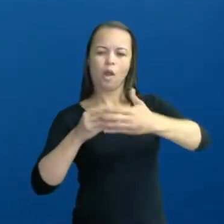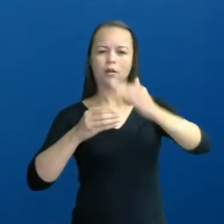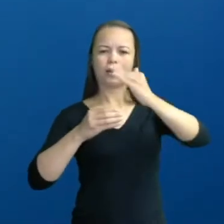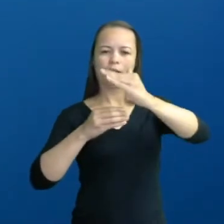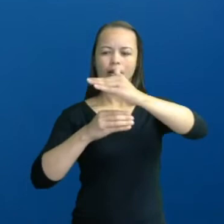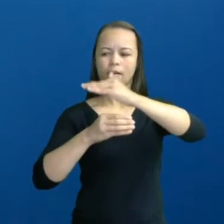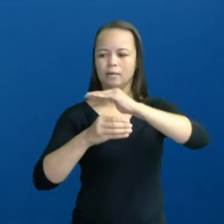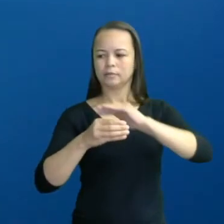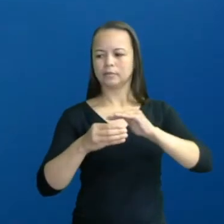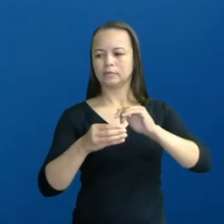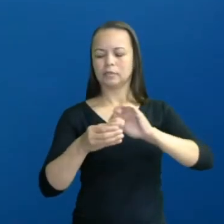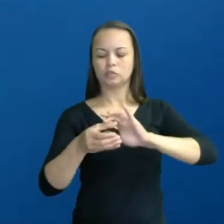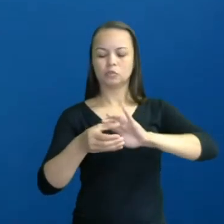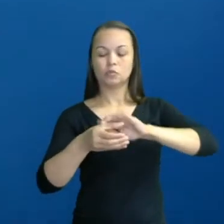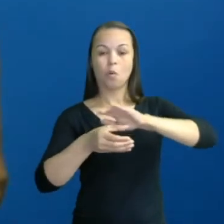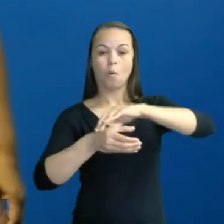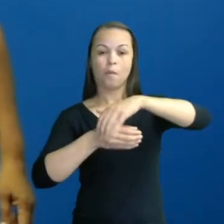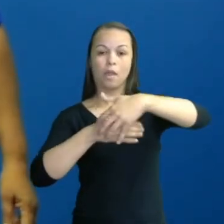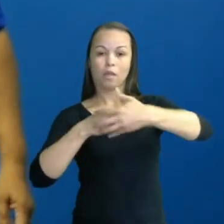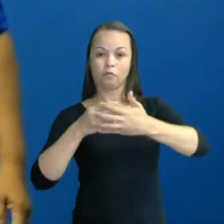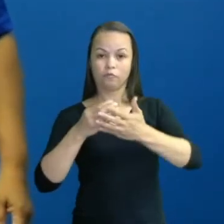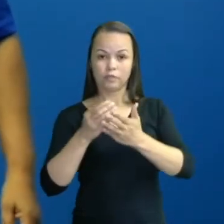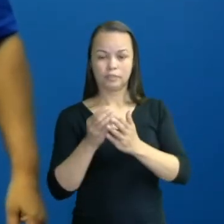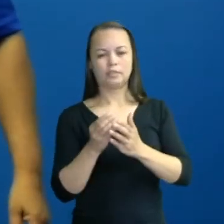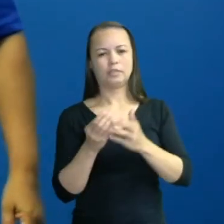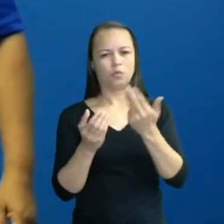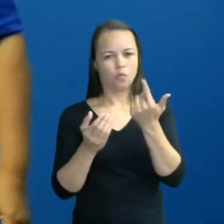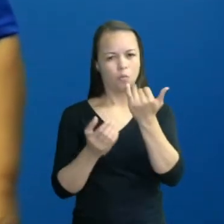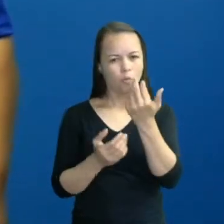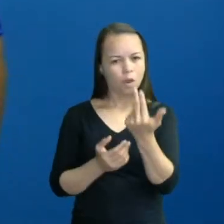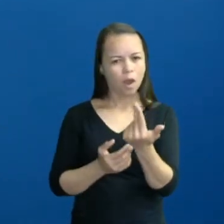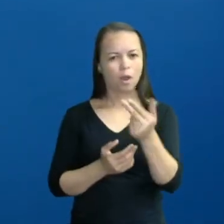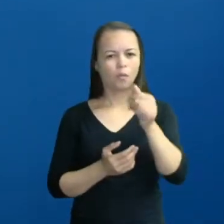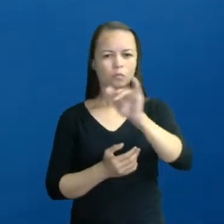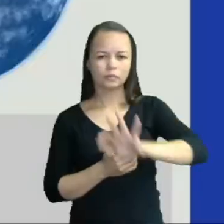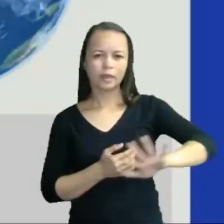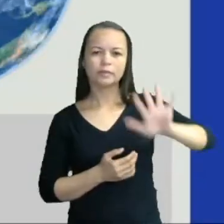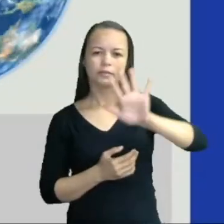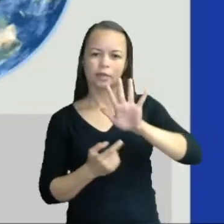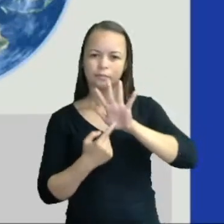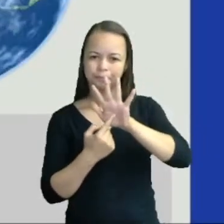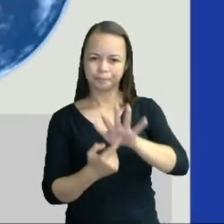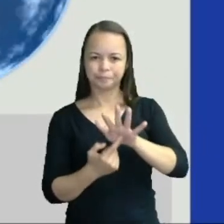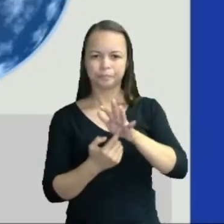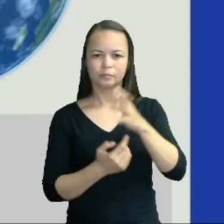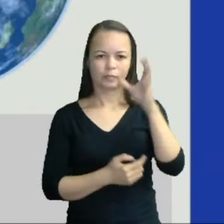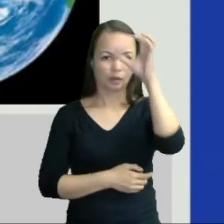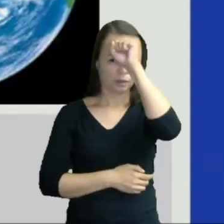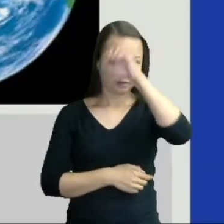está o desenho aí, na superfície. E isto é o solo. Vamos aprender mais?